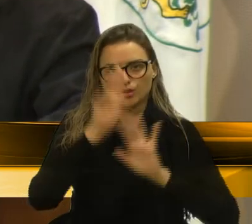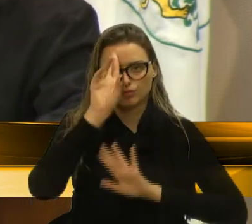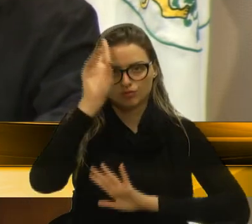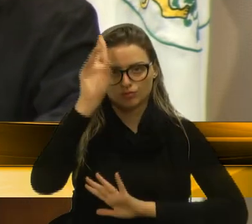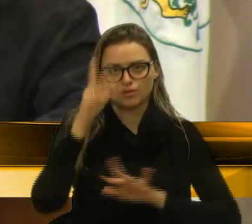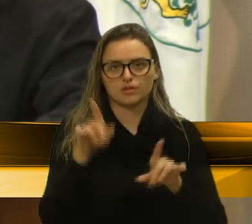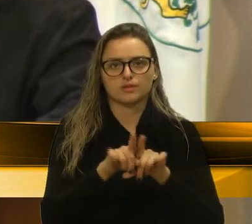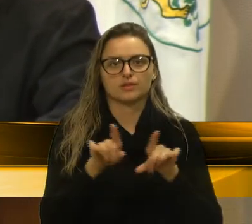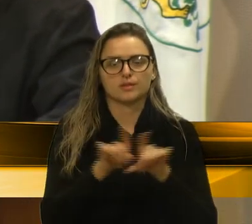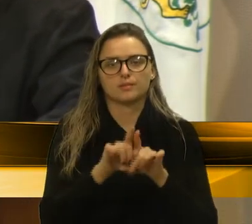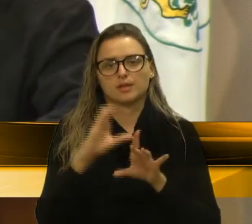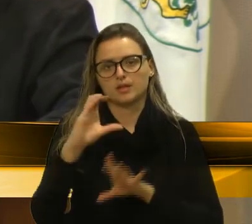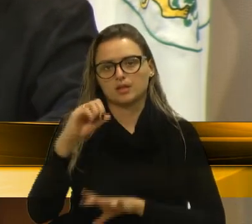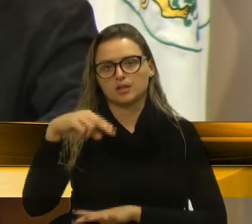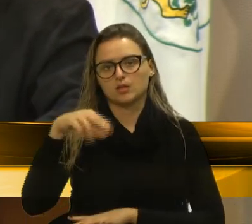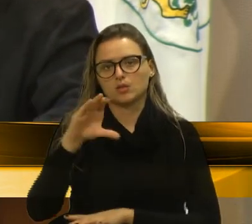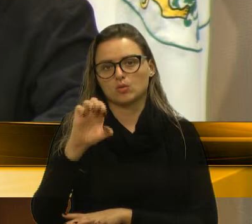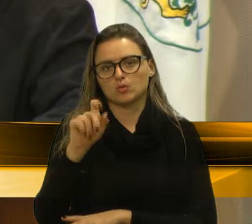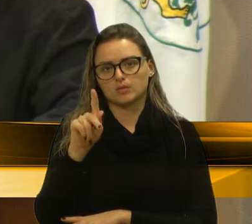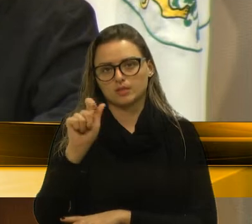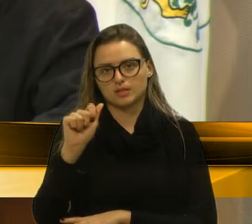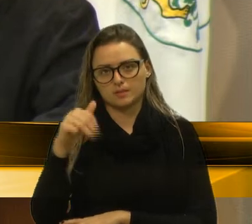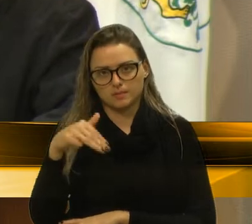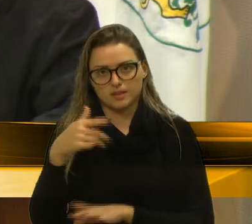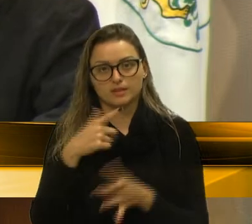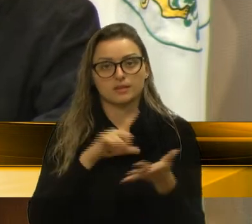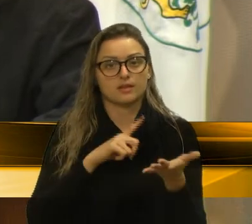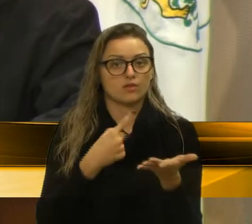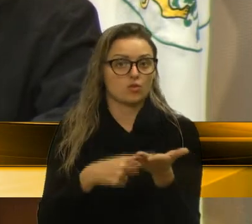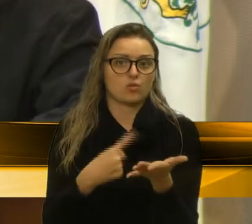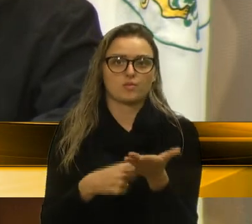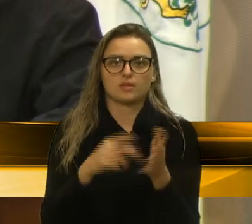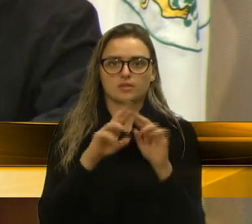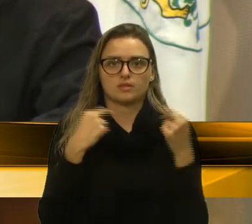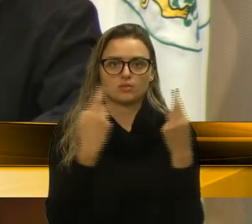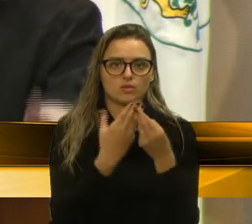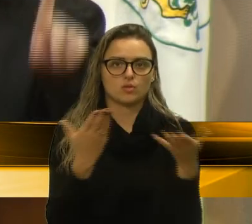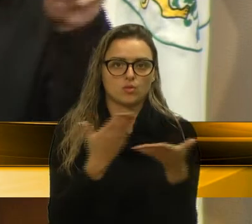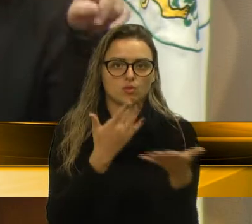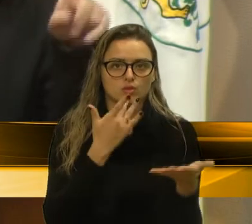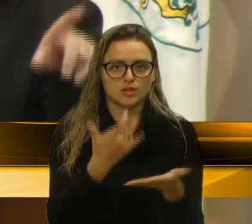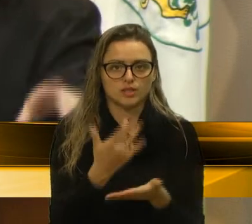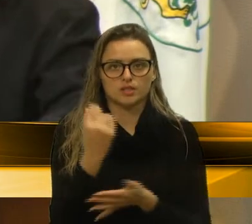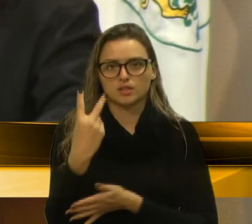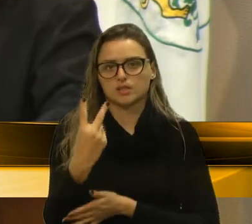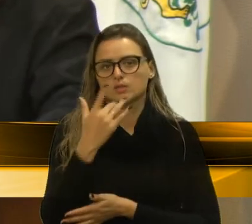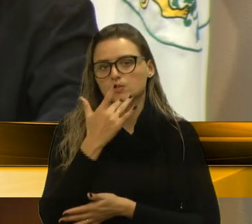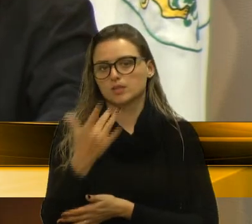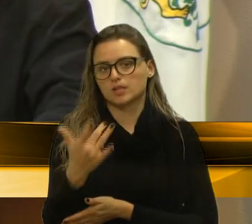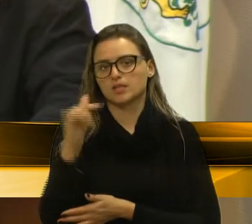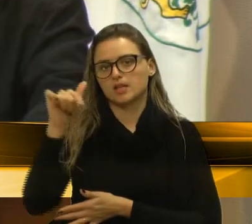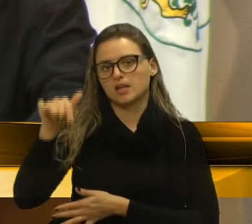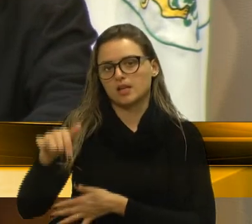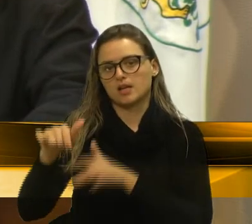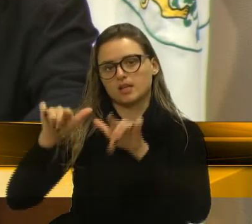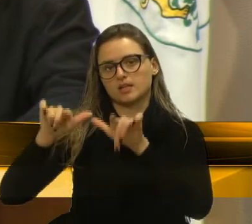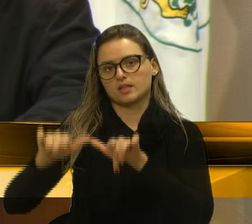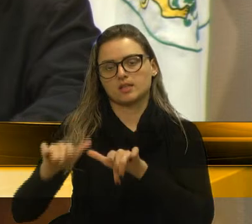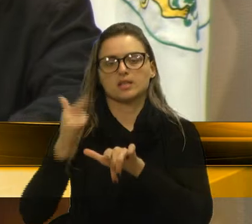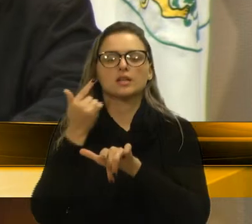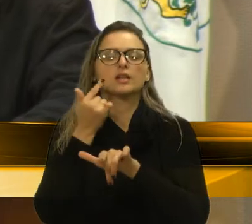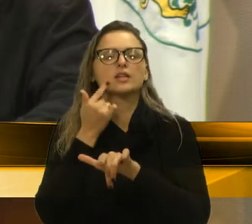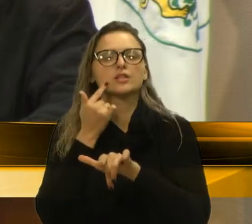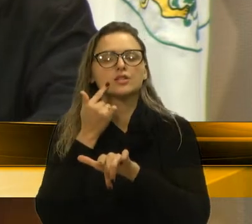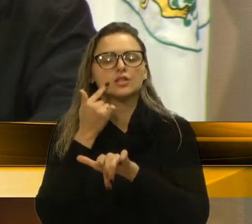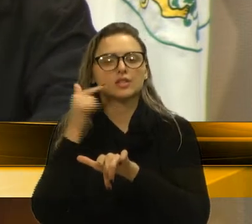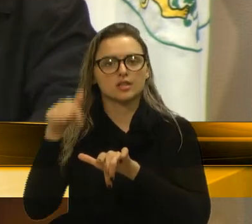membros do Conceplan, foi marcada uma reunião, então, hoje à tarde, às 14 horas, aqui na sala GNPTF.